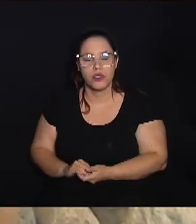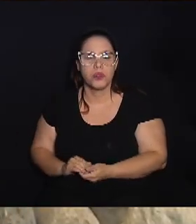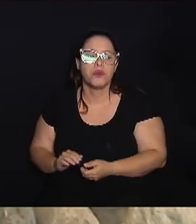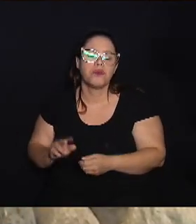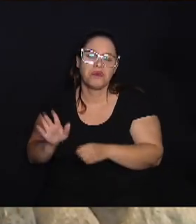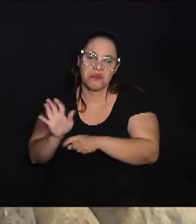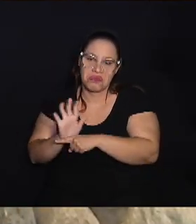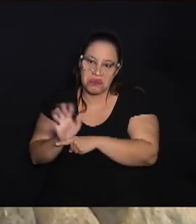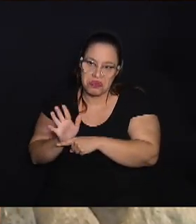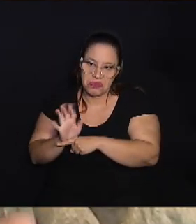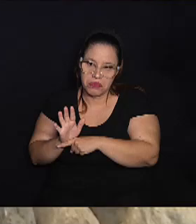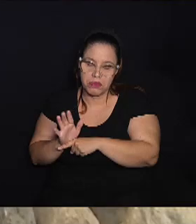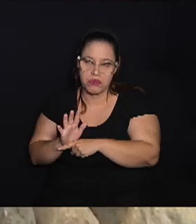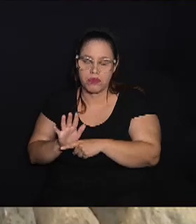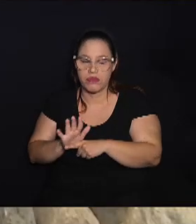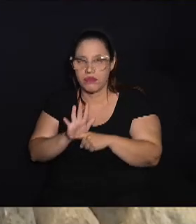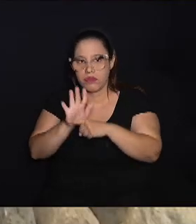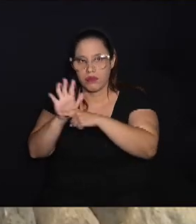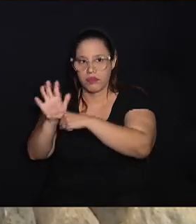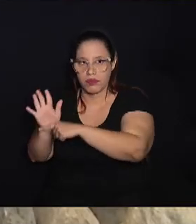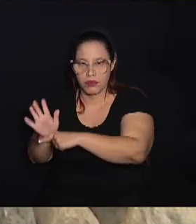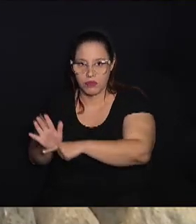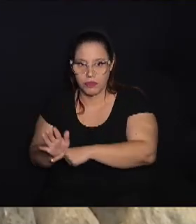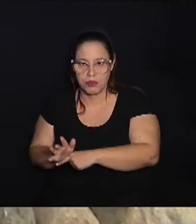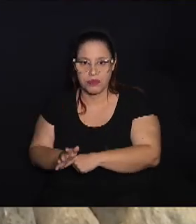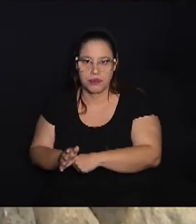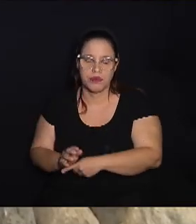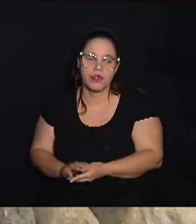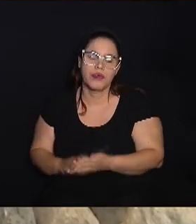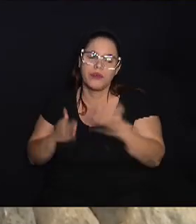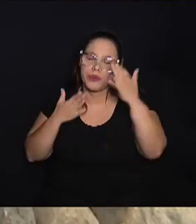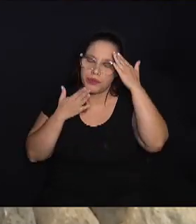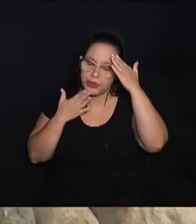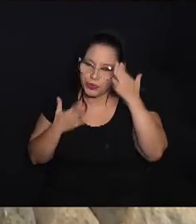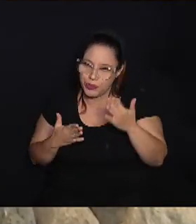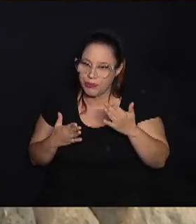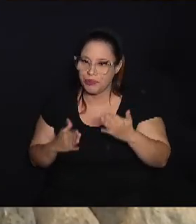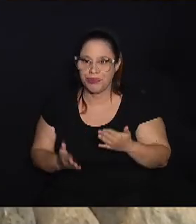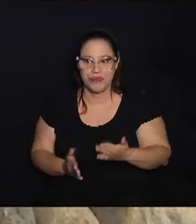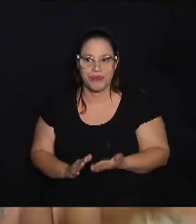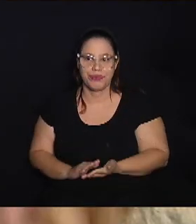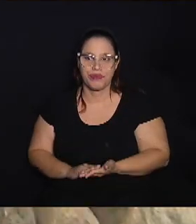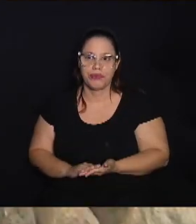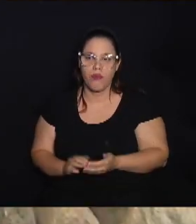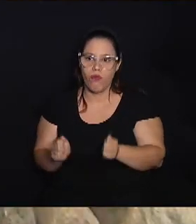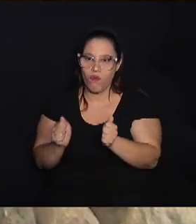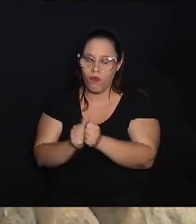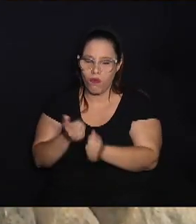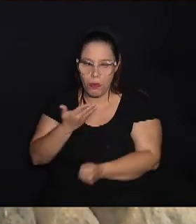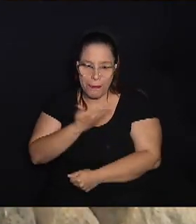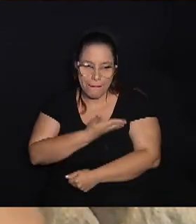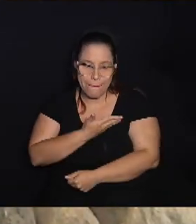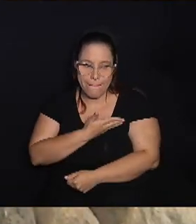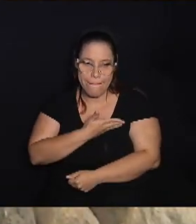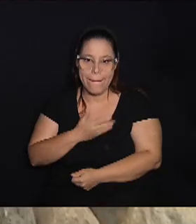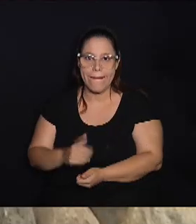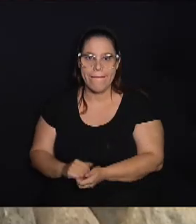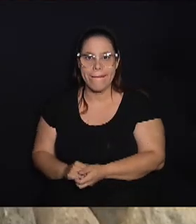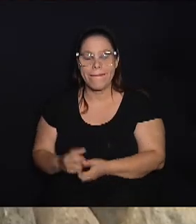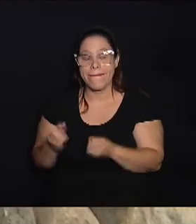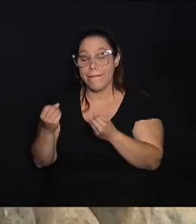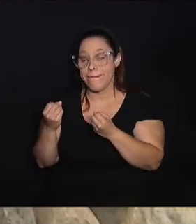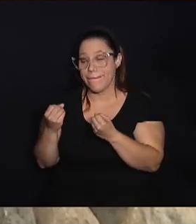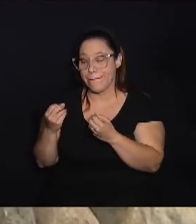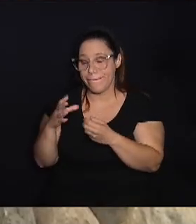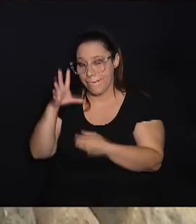filme, do cinema, e é algo que, acho muito gratificante, poder estar junto com os meus amigos aqui, aprendendo cada